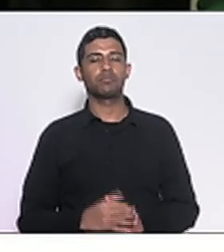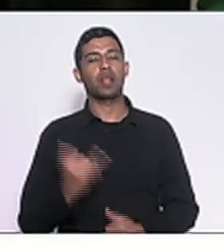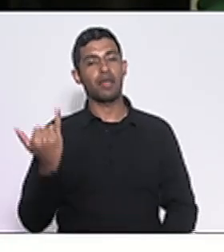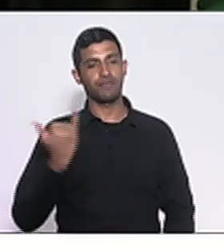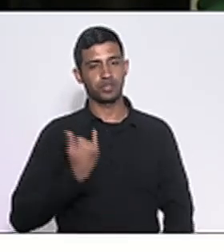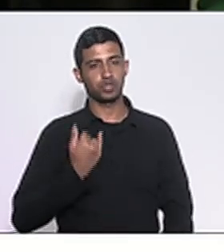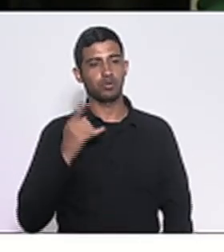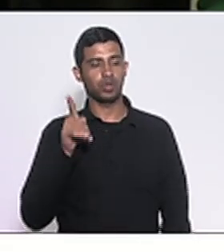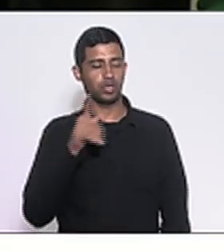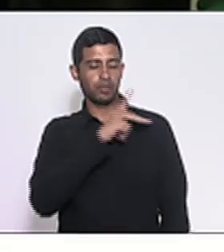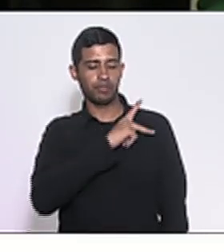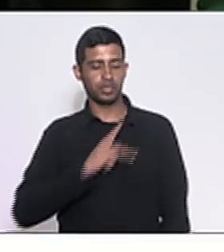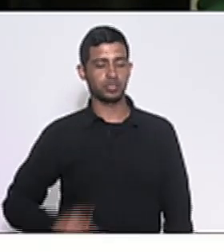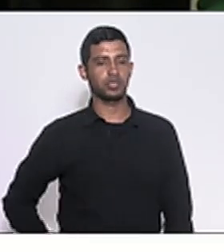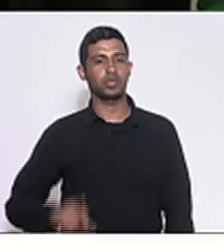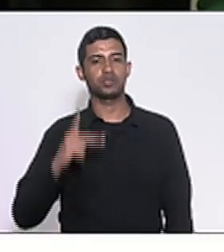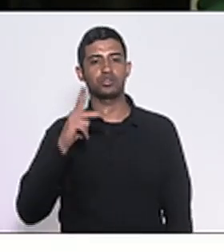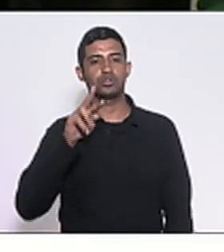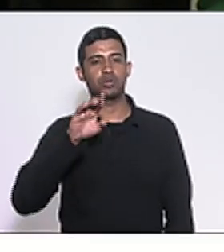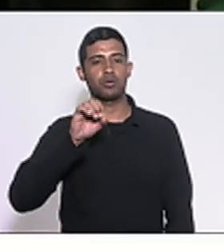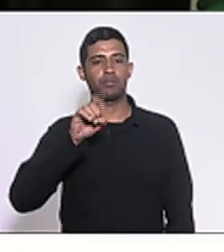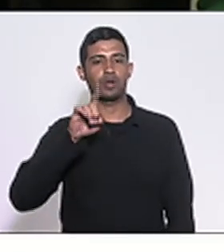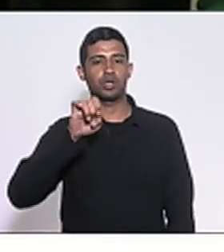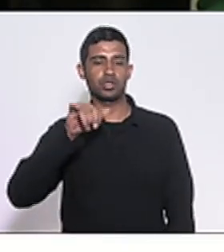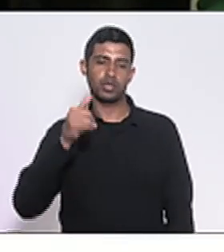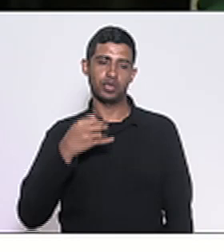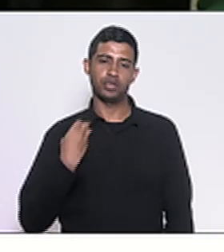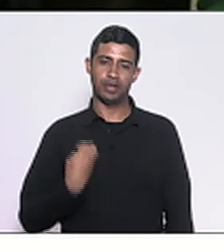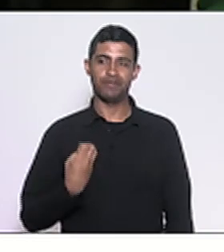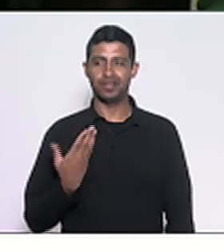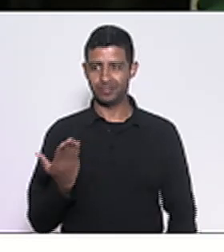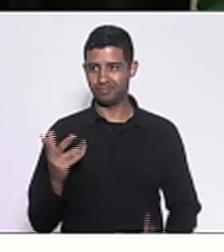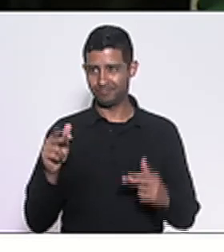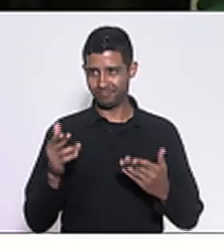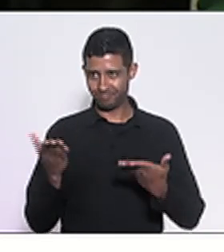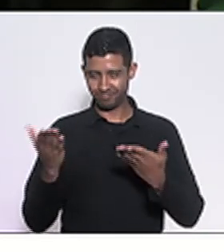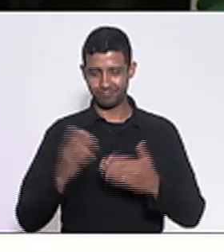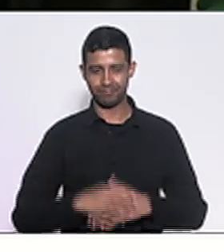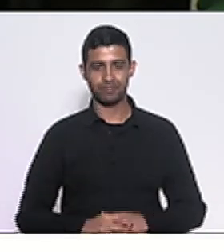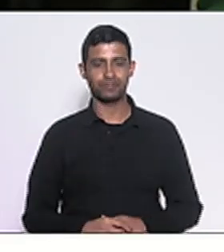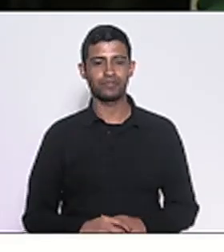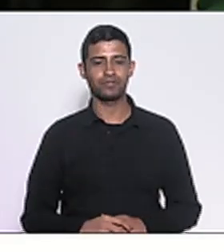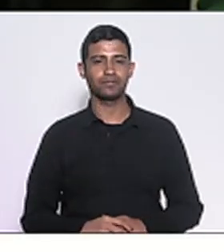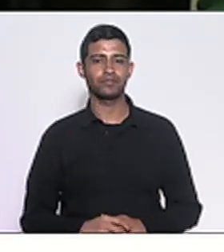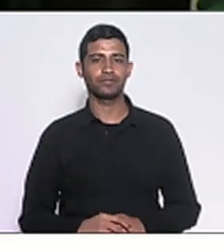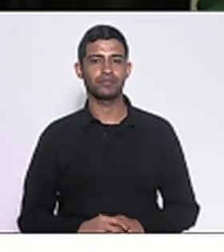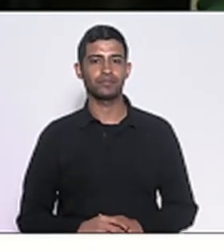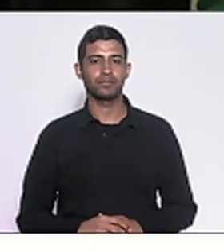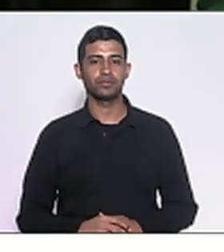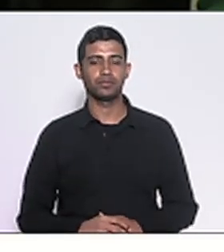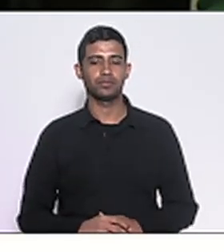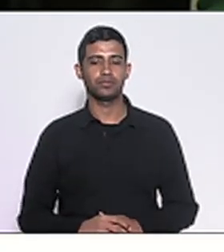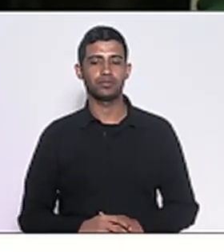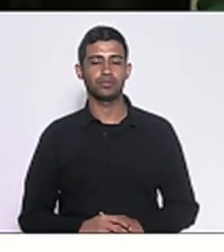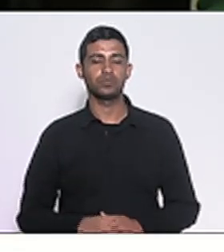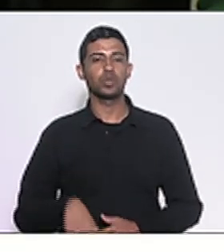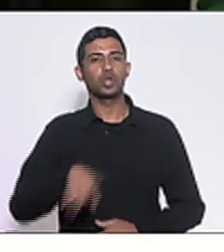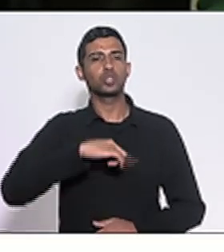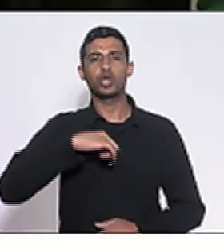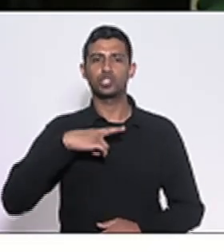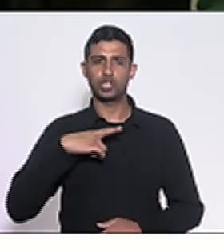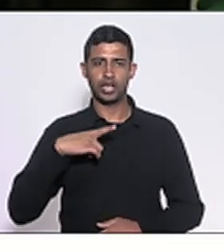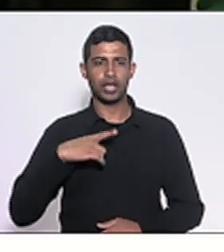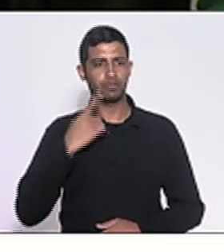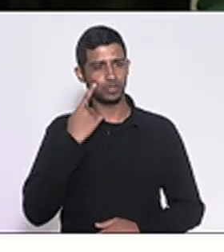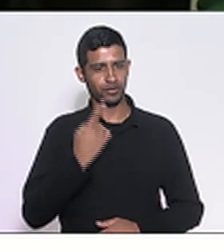presente, como é o fato. Eu queria dizer o seguinte: nós teremos a seguinte dinâmica.